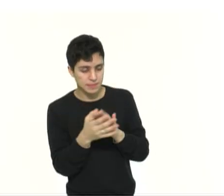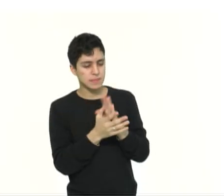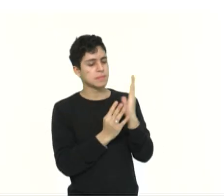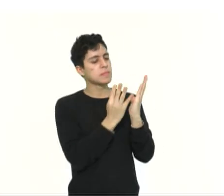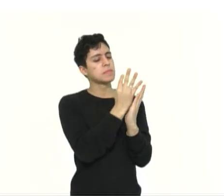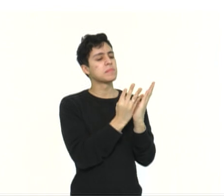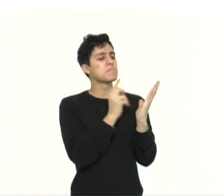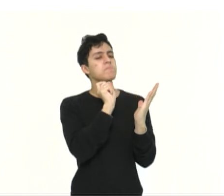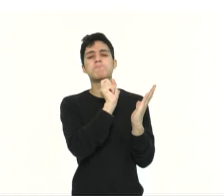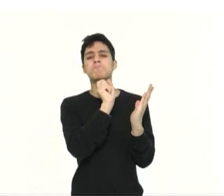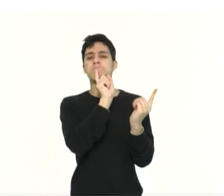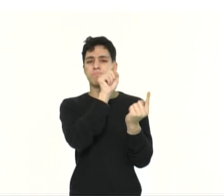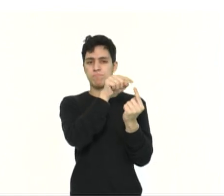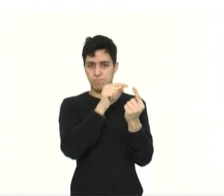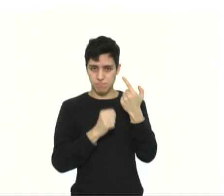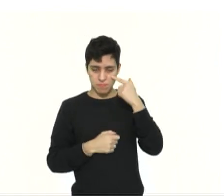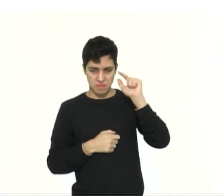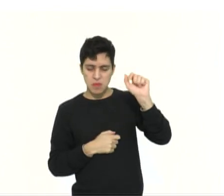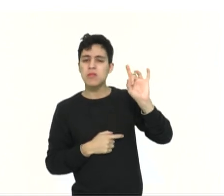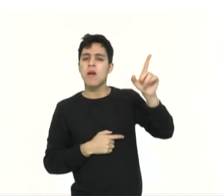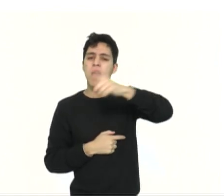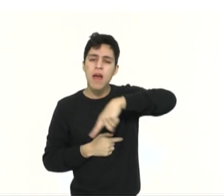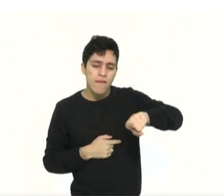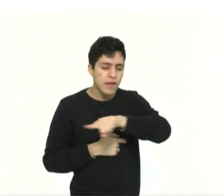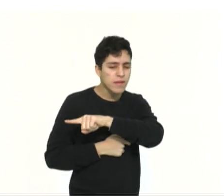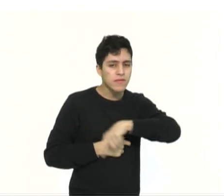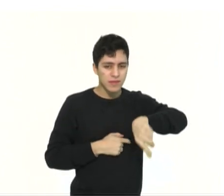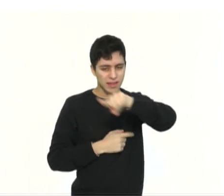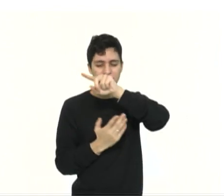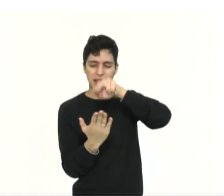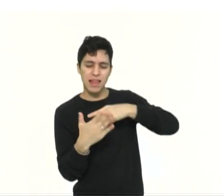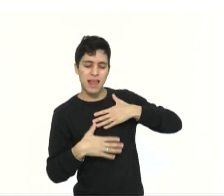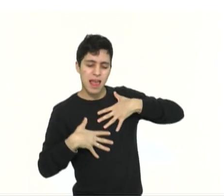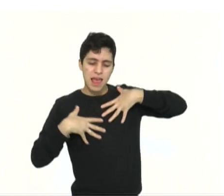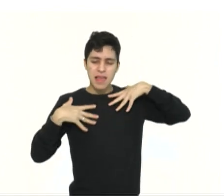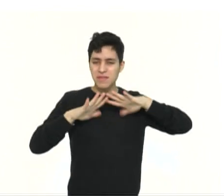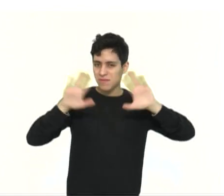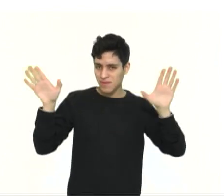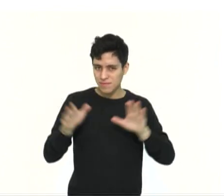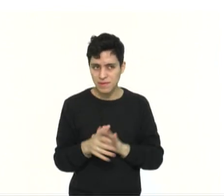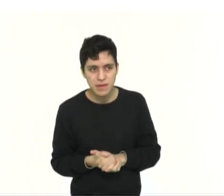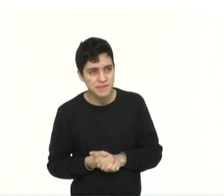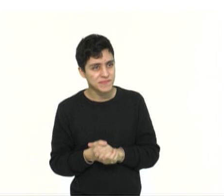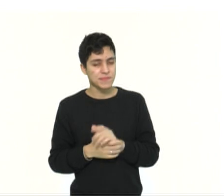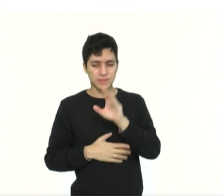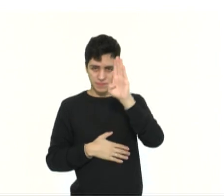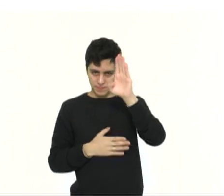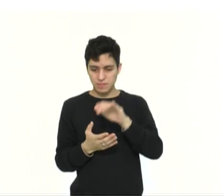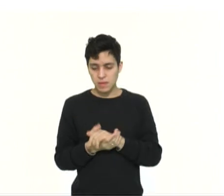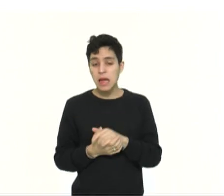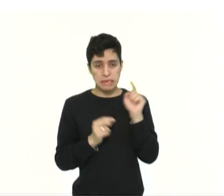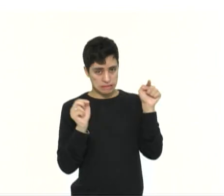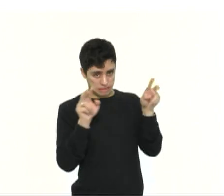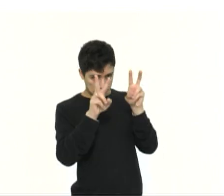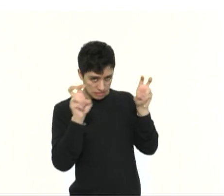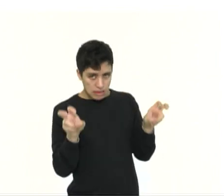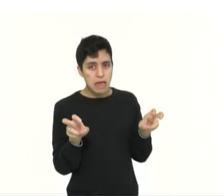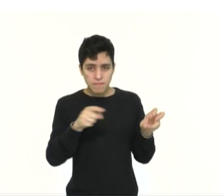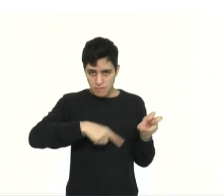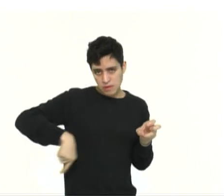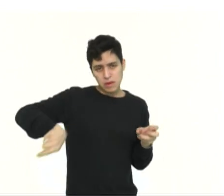que isso acontece, a educação em países subdesenvolvidos deverá melhorar e dar ferramentas às pessoas